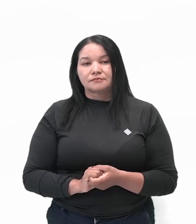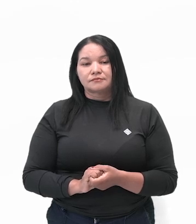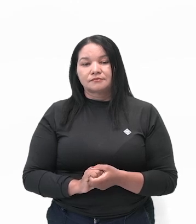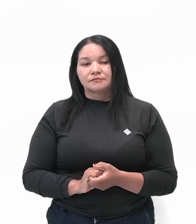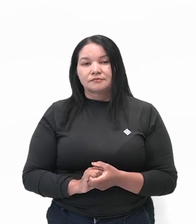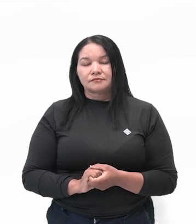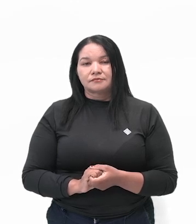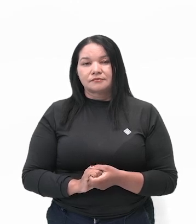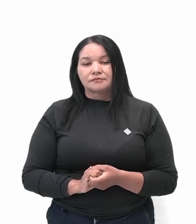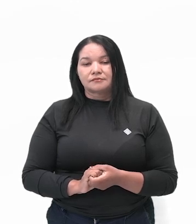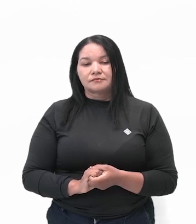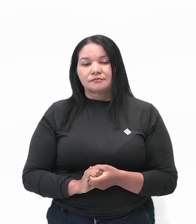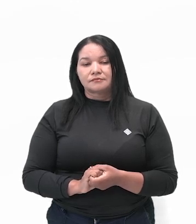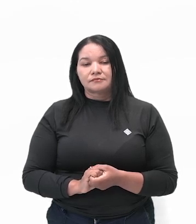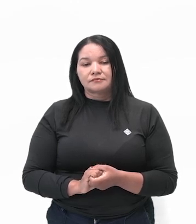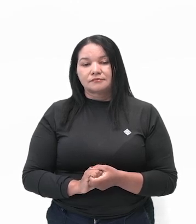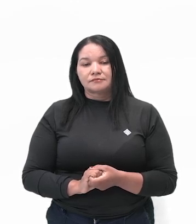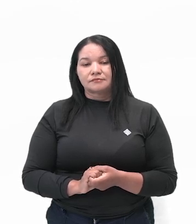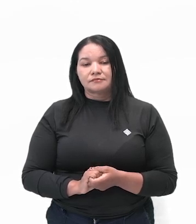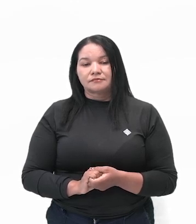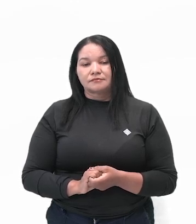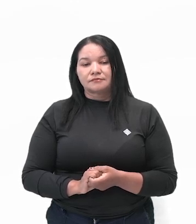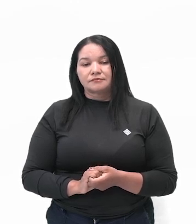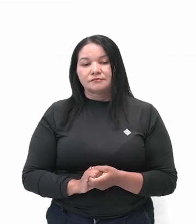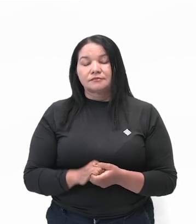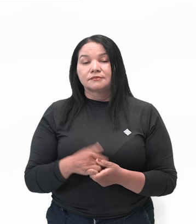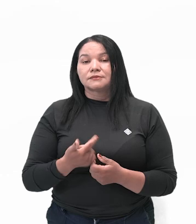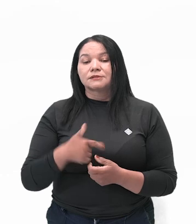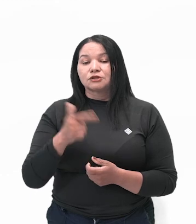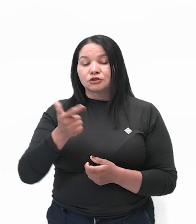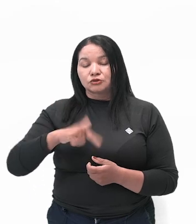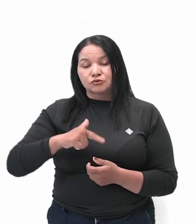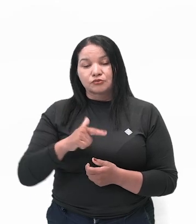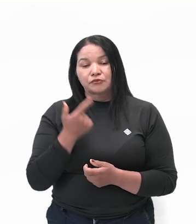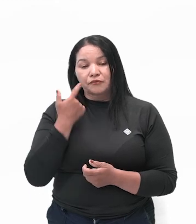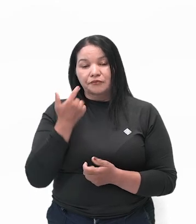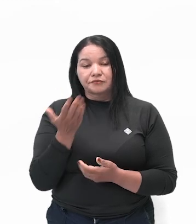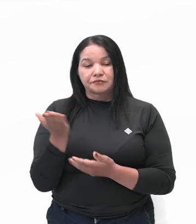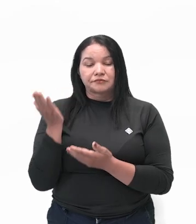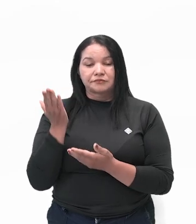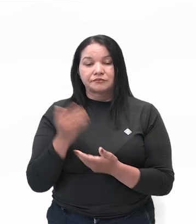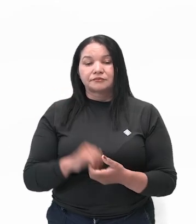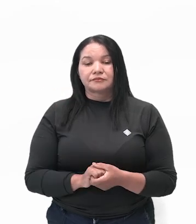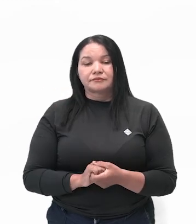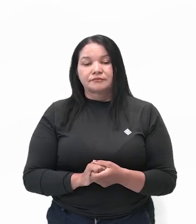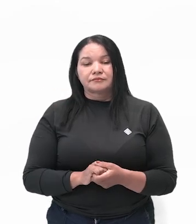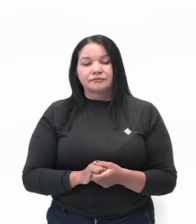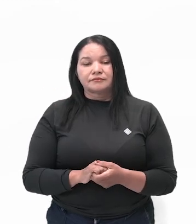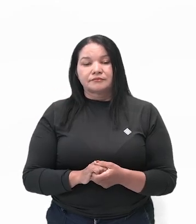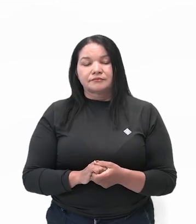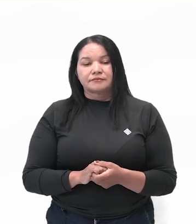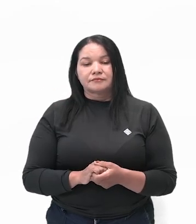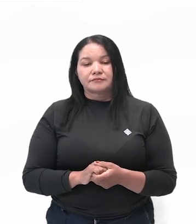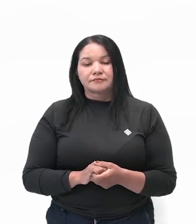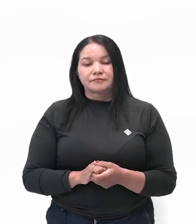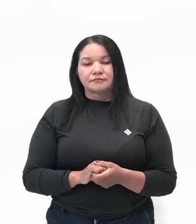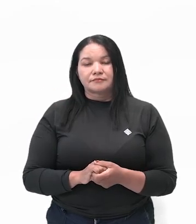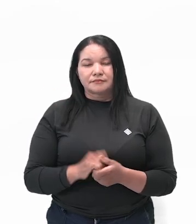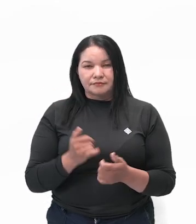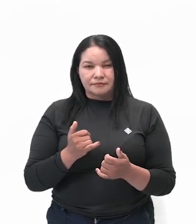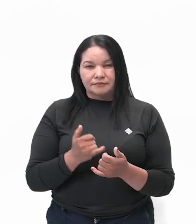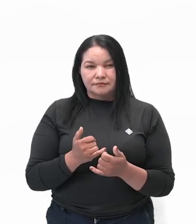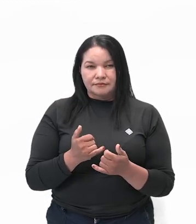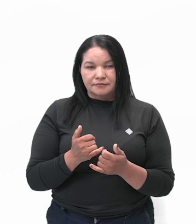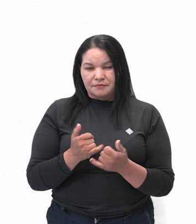significantly. Nós temos de novo Amazon, deforestation. Será que parece um pouquinho?